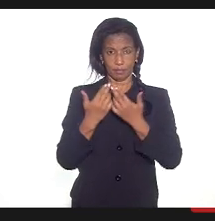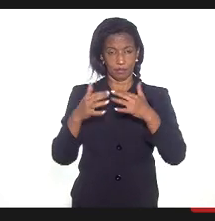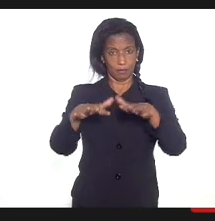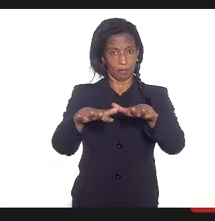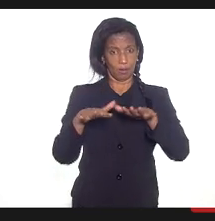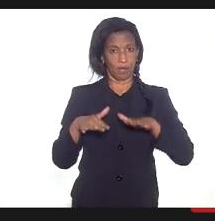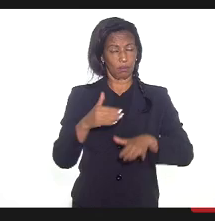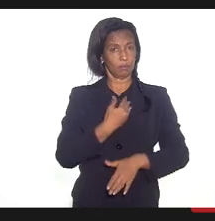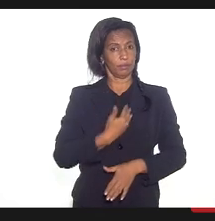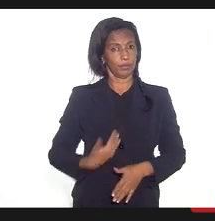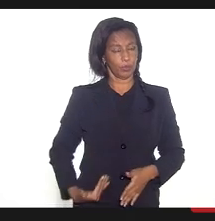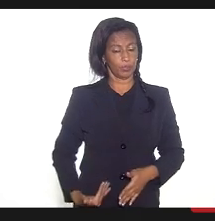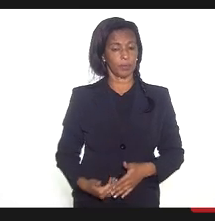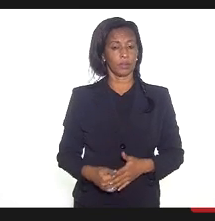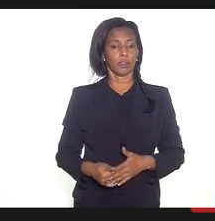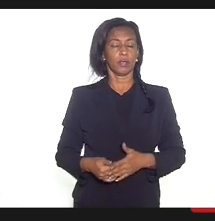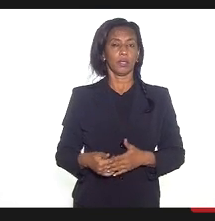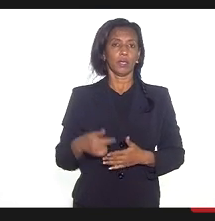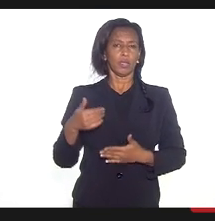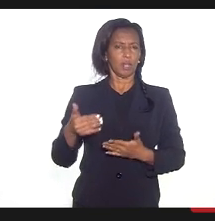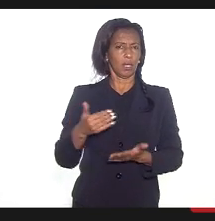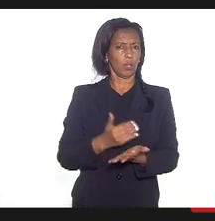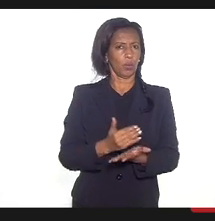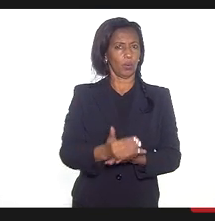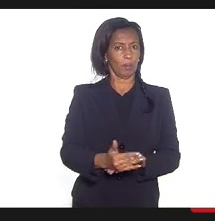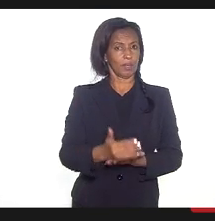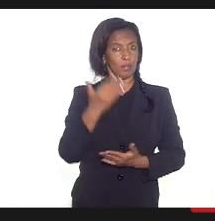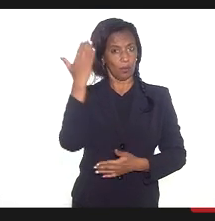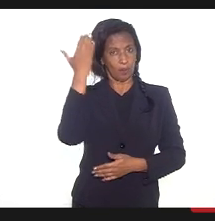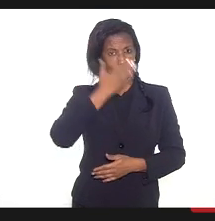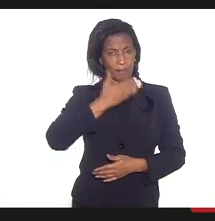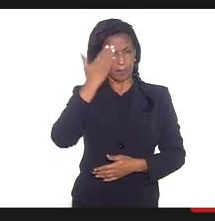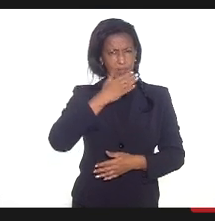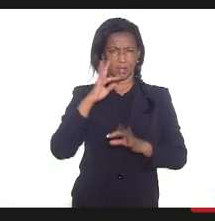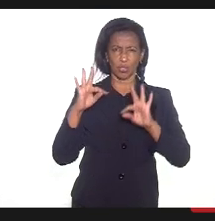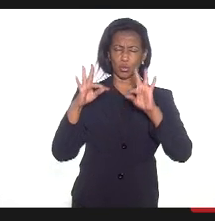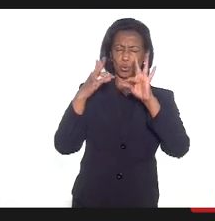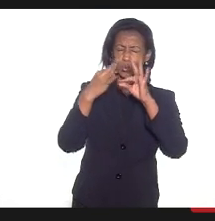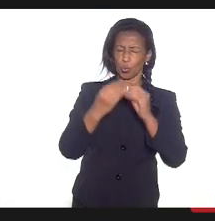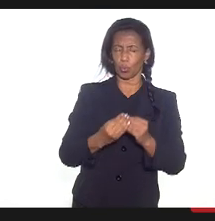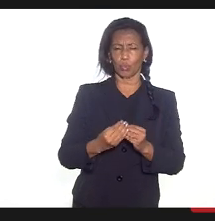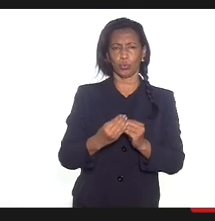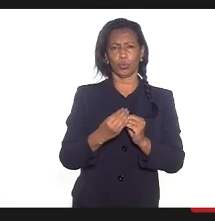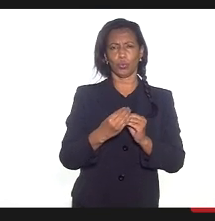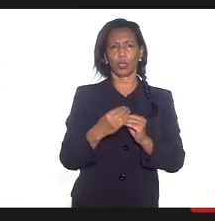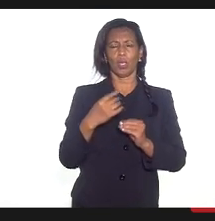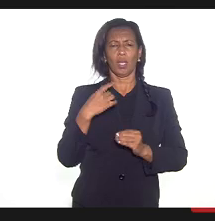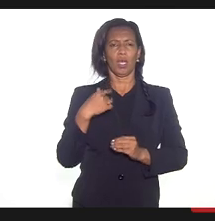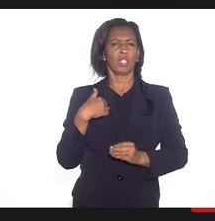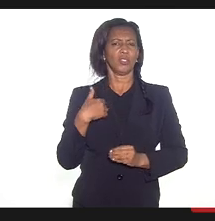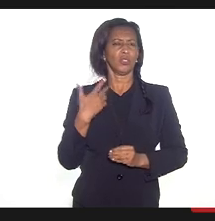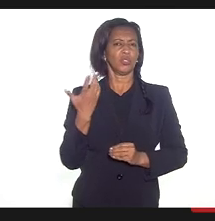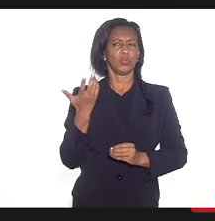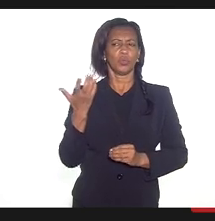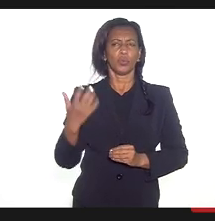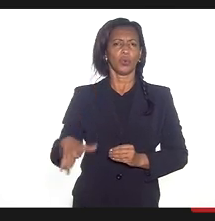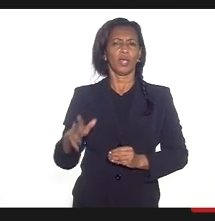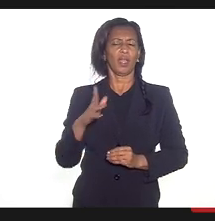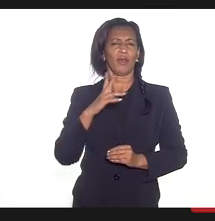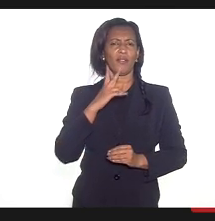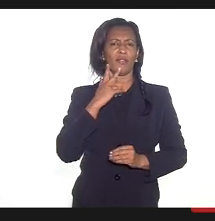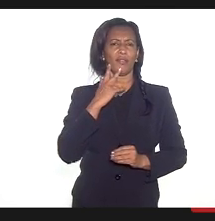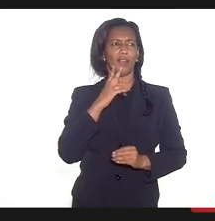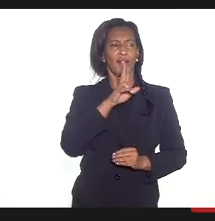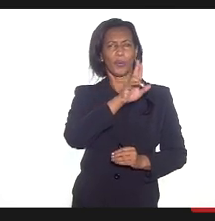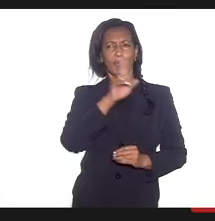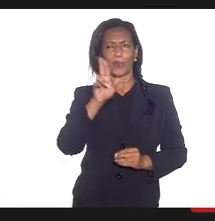audiência pública que está aqui com a presença de todos, e a gente fez questão de não anunciar todos os que estão